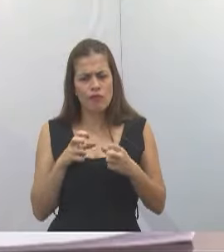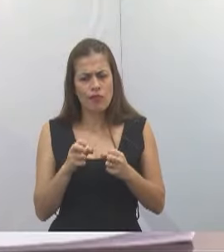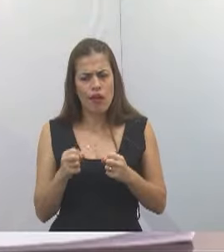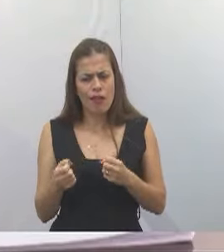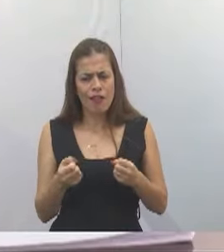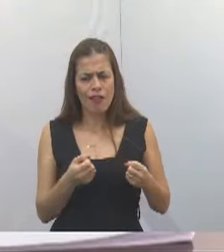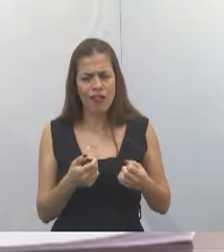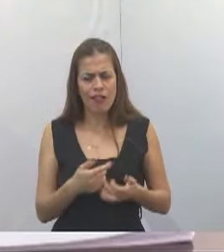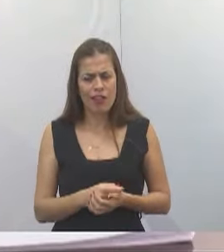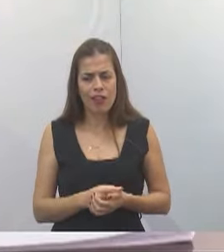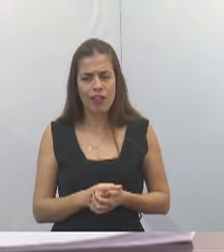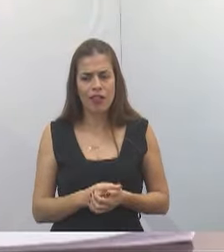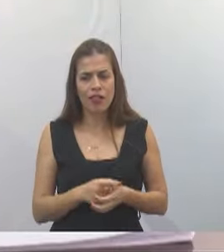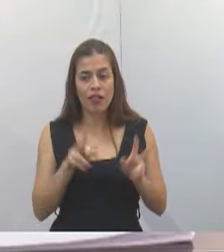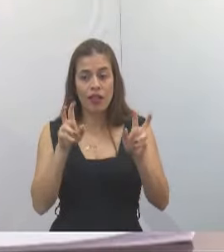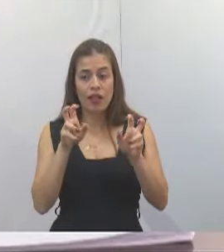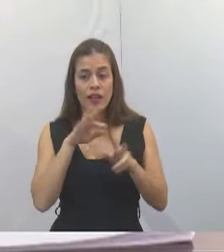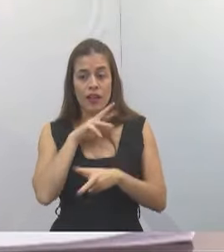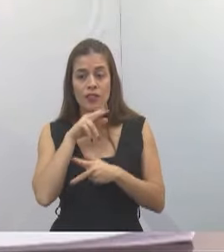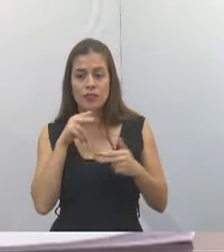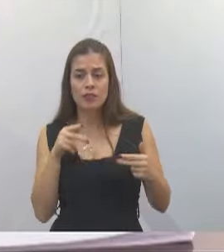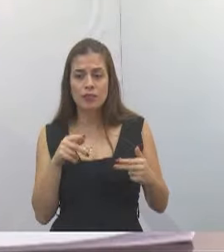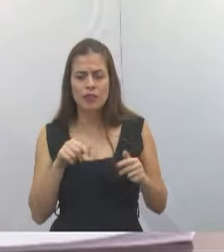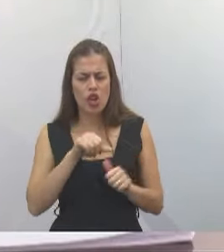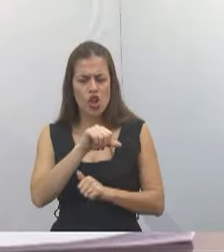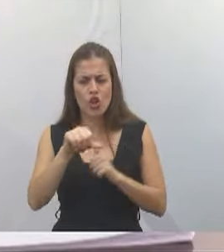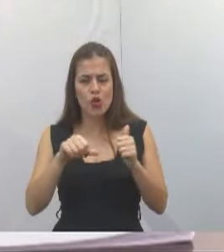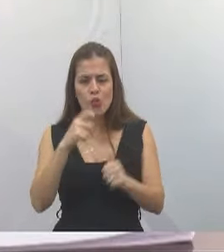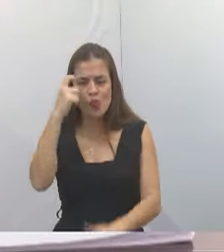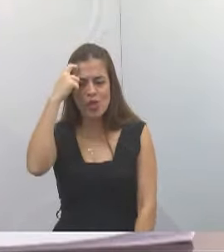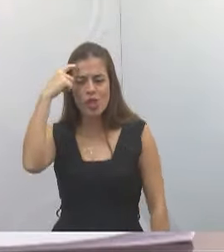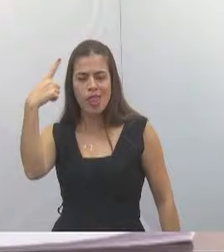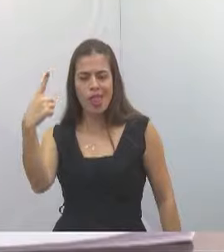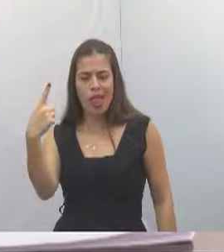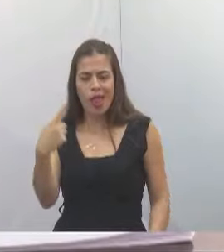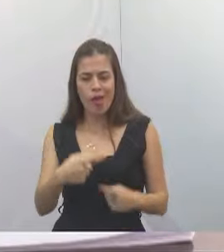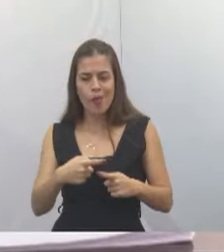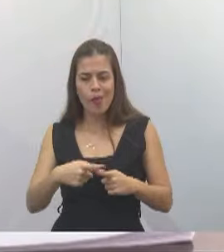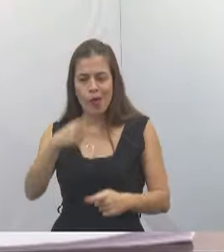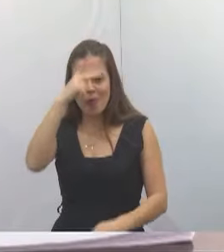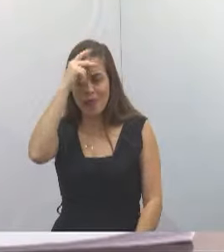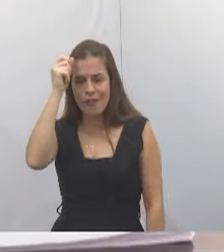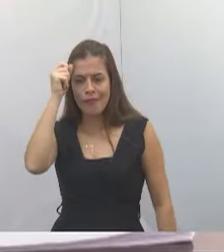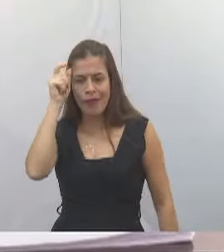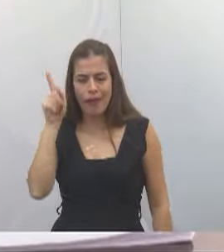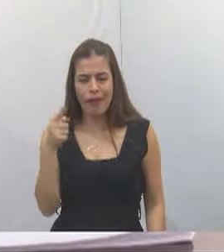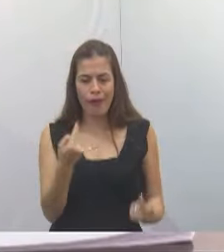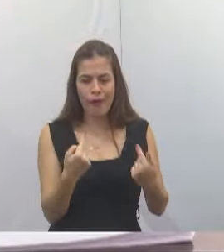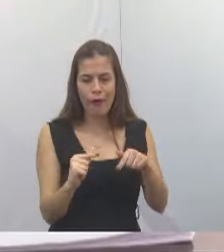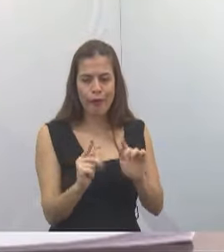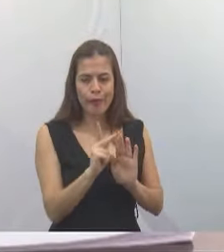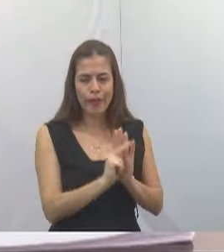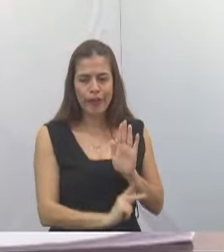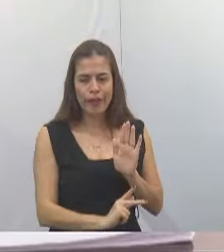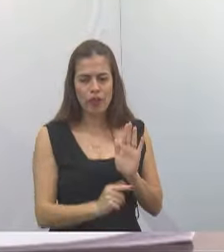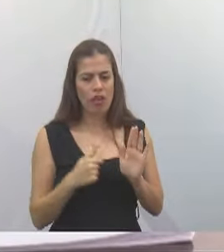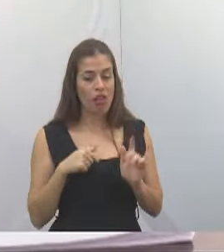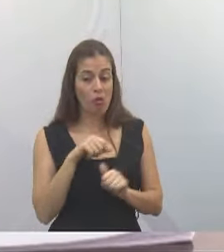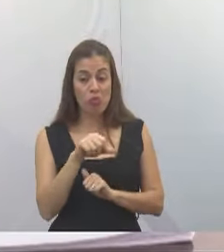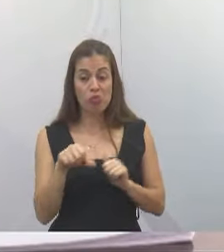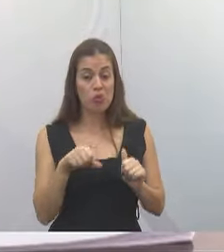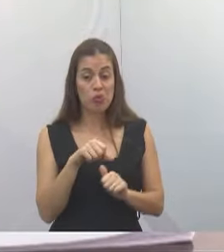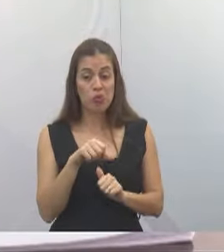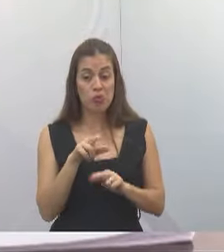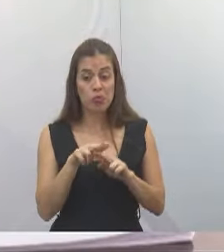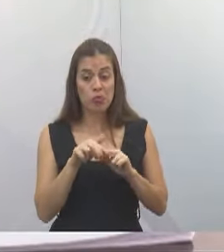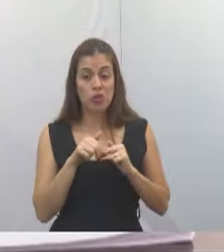né? Que a gente não muda de ideia simplesmente porque o prefeito é contra o projeto. Eu não mudo, por isso que